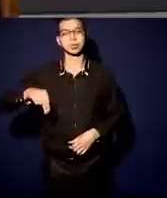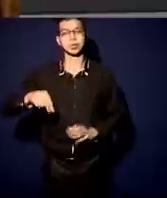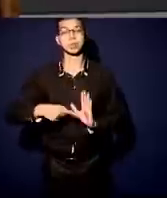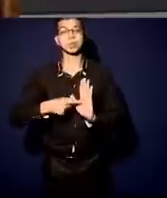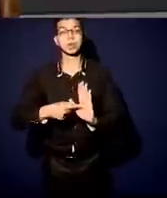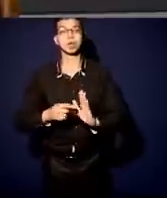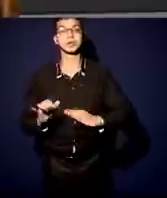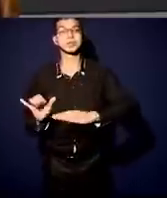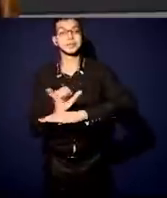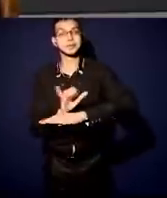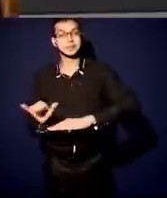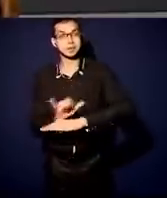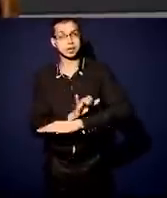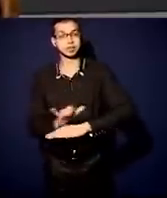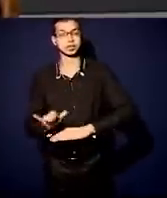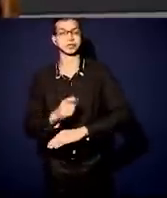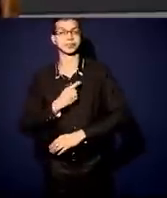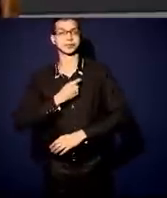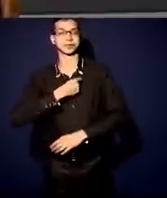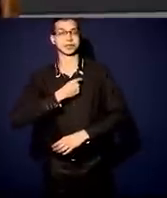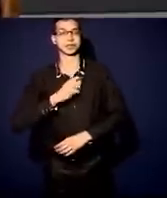estratégia fiscal estratégia